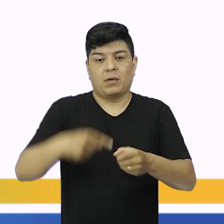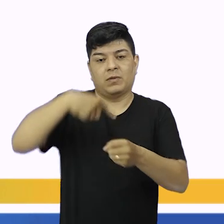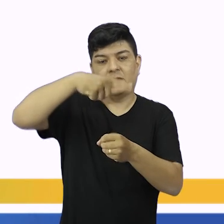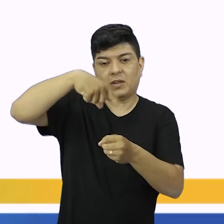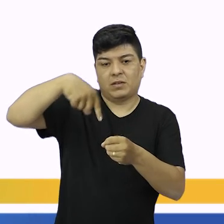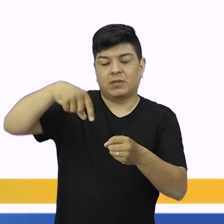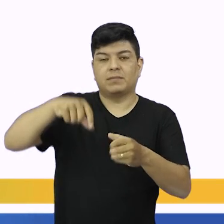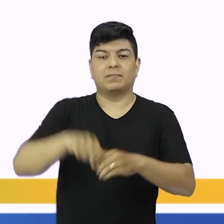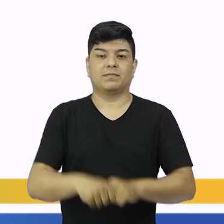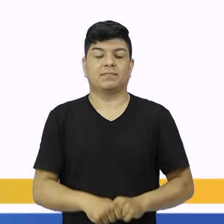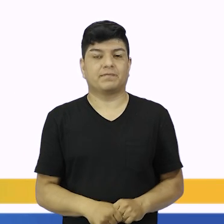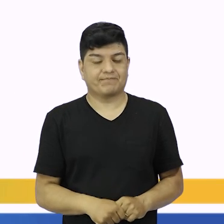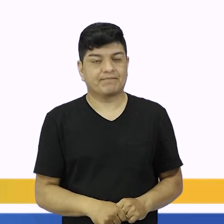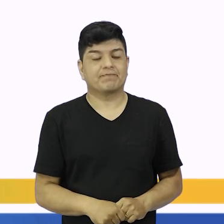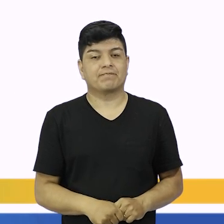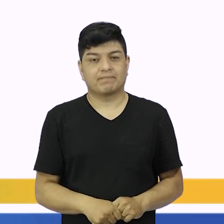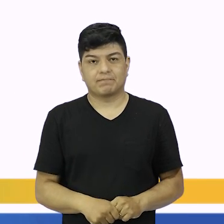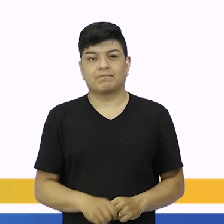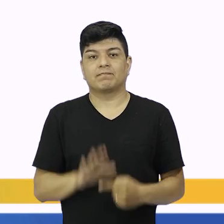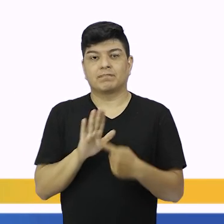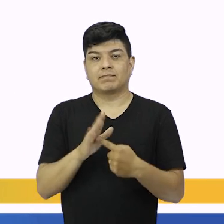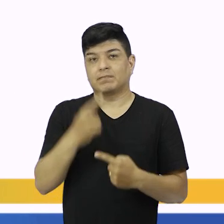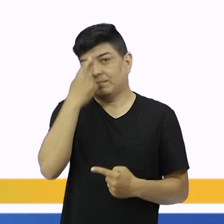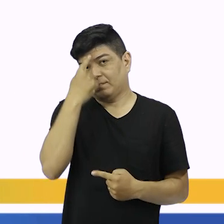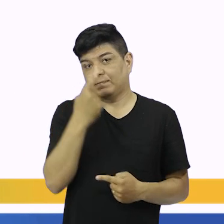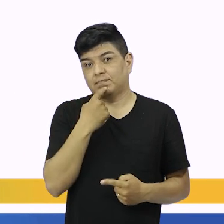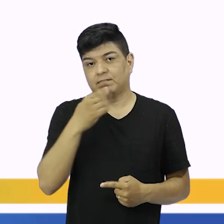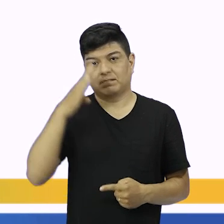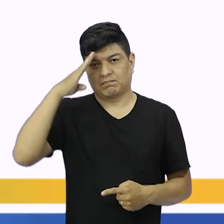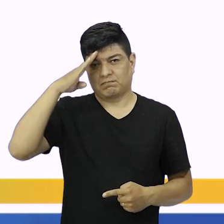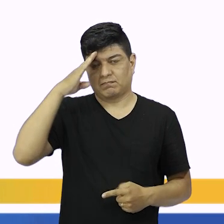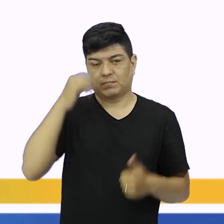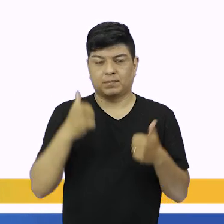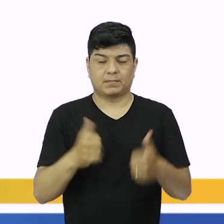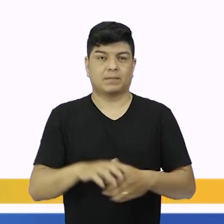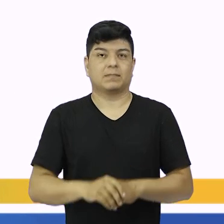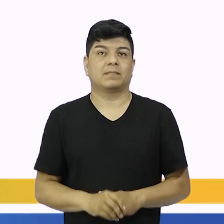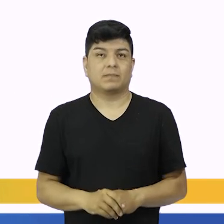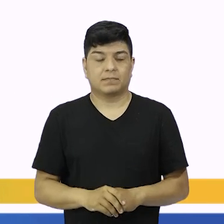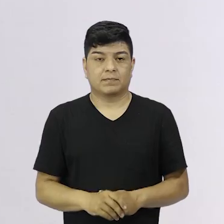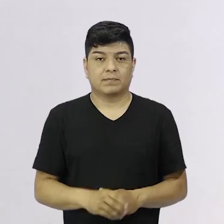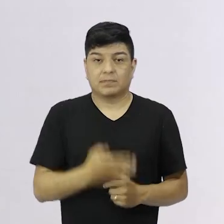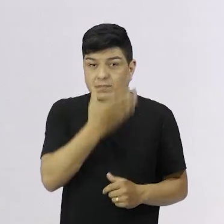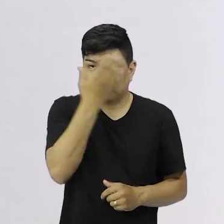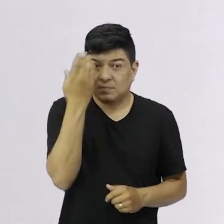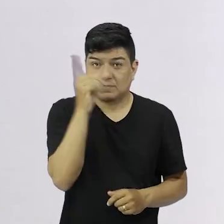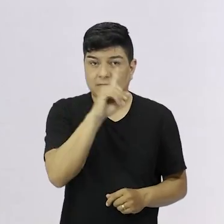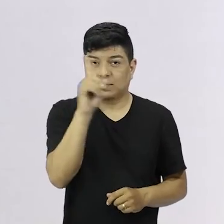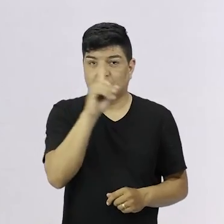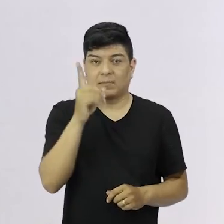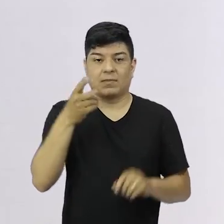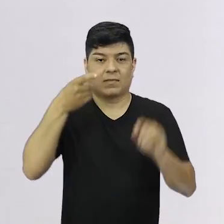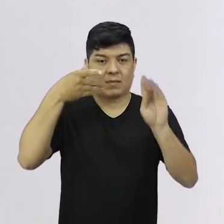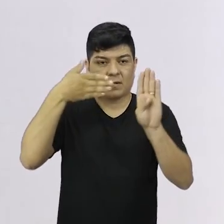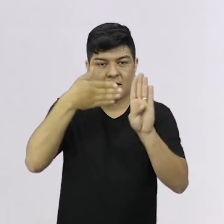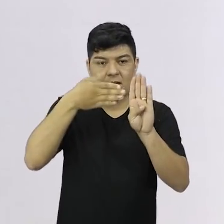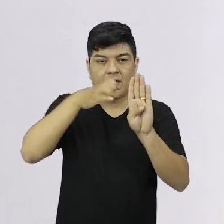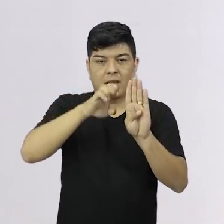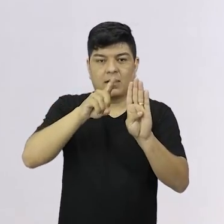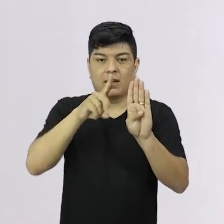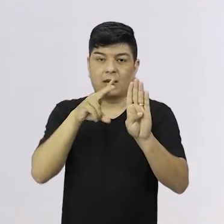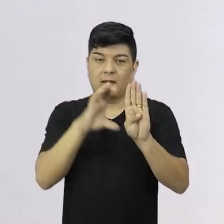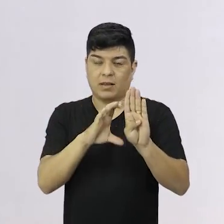e regional. Aí representado na figura do coronel, ok? Pessoal, então não esqueçam de acessar a nossa